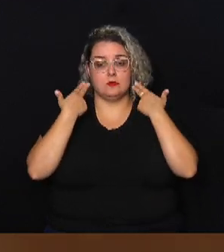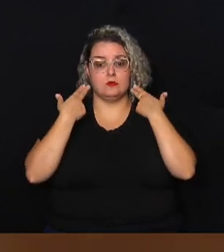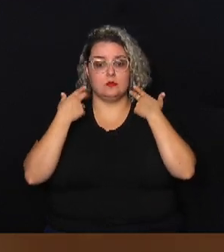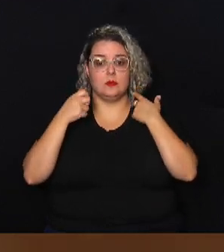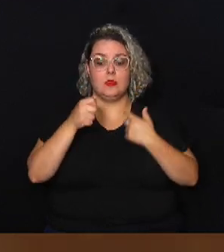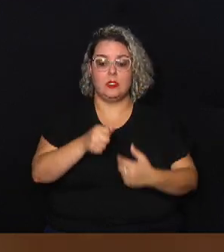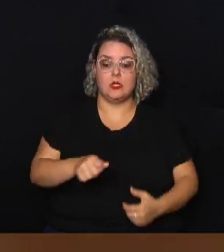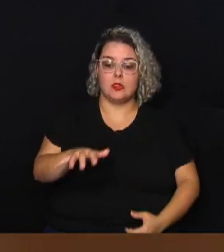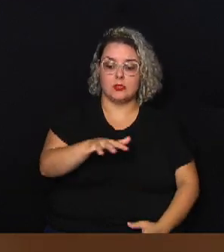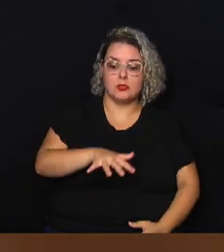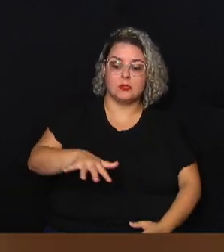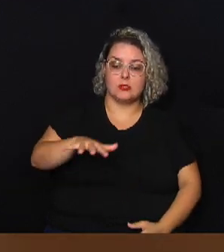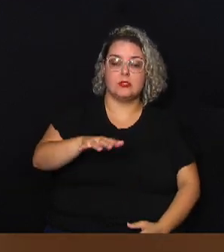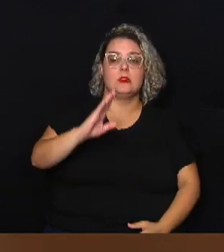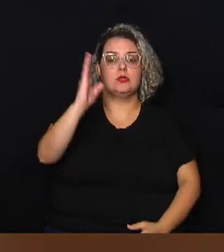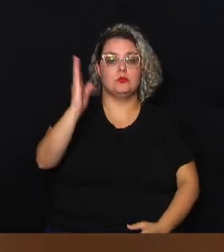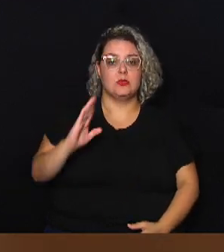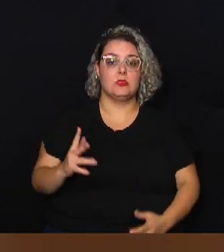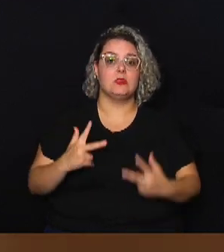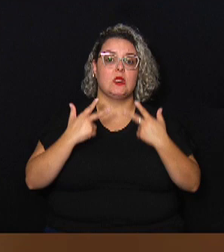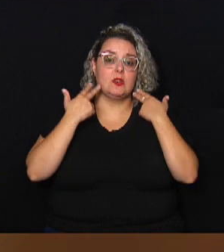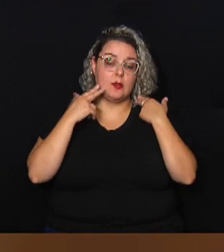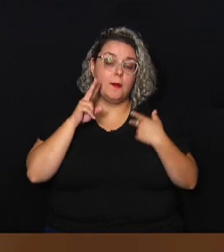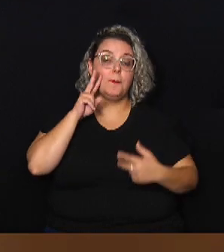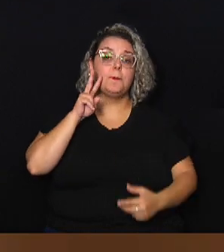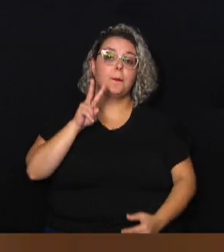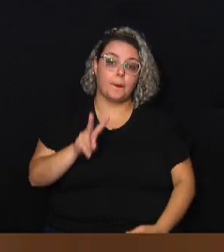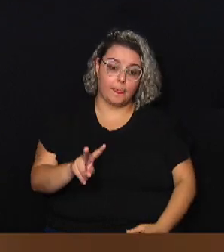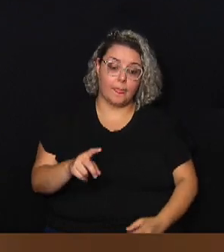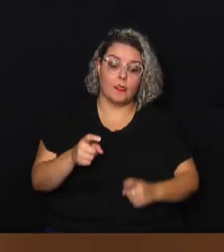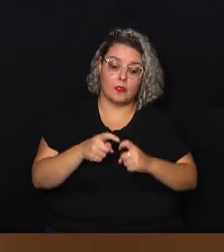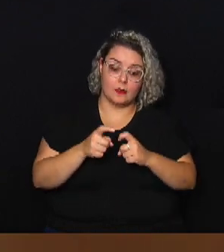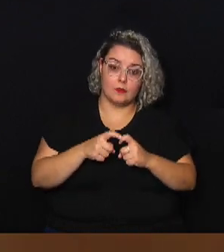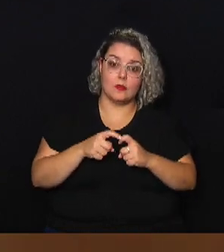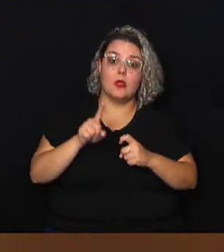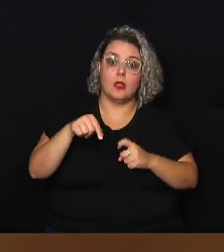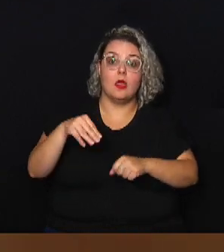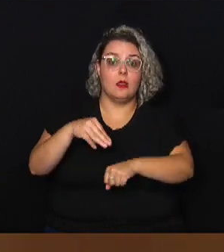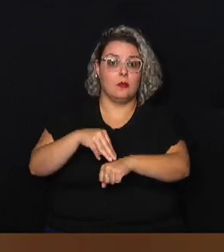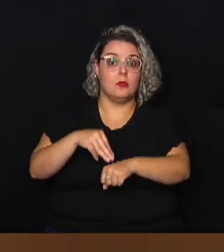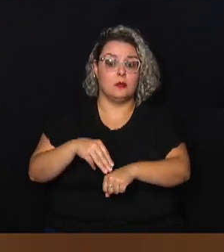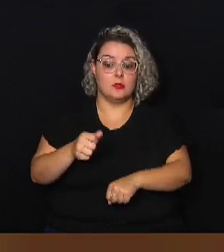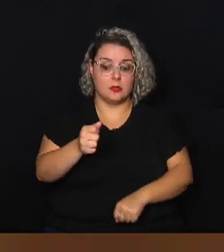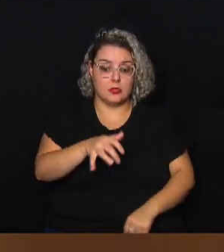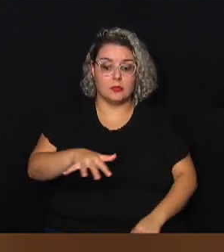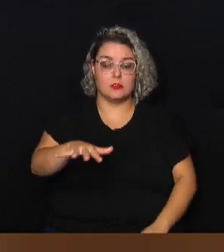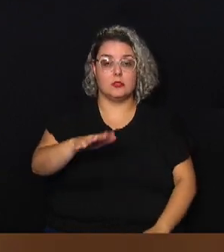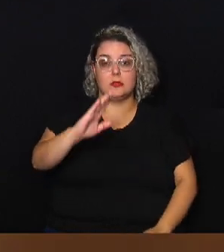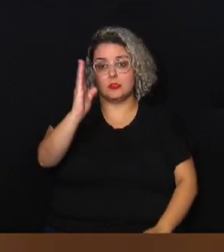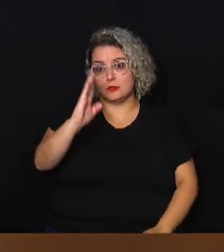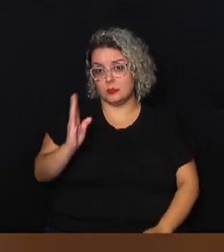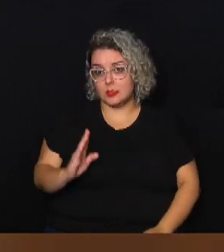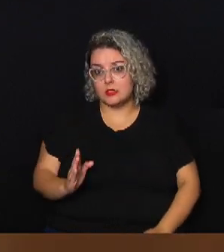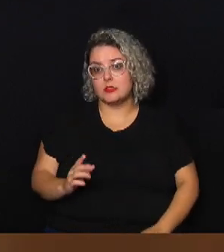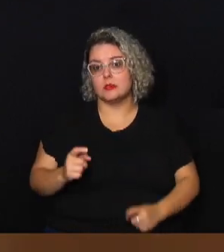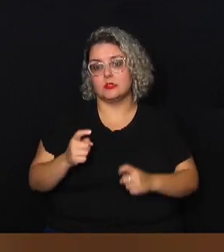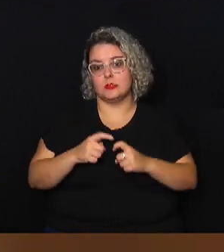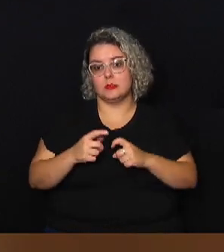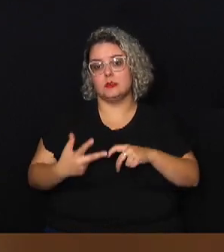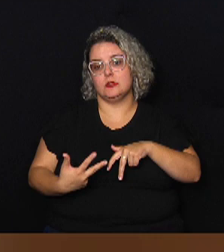Brasileira de Cirurgia Plástica e veja se aquele médico é membro da Sociedade Brasileira de Cirurgia Plástica.